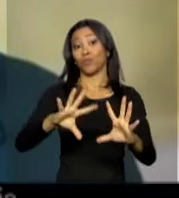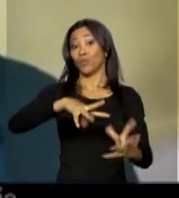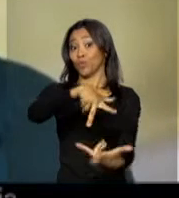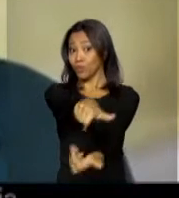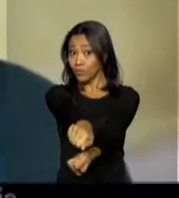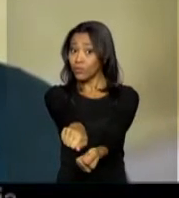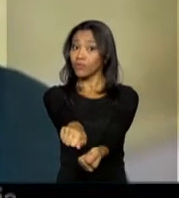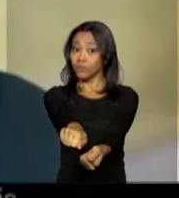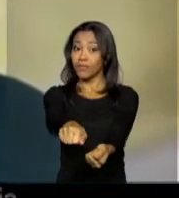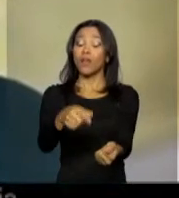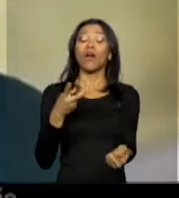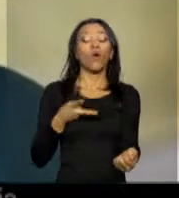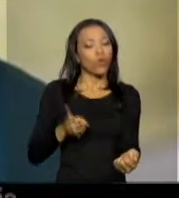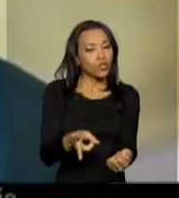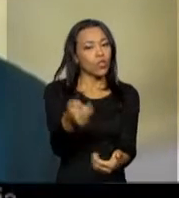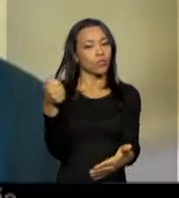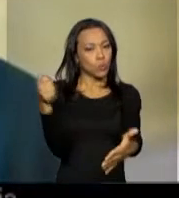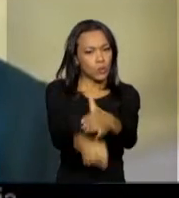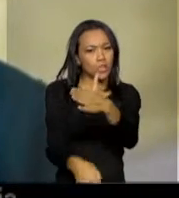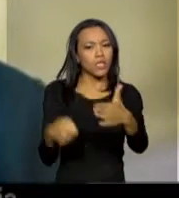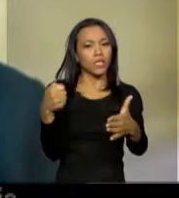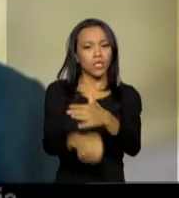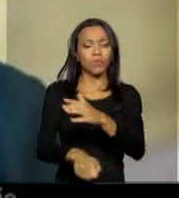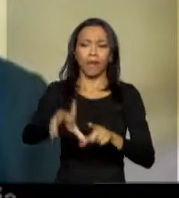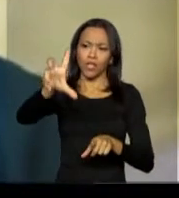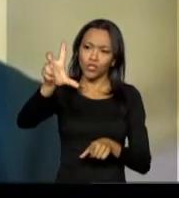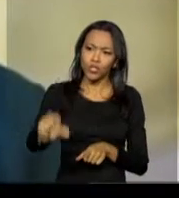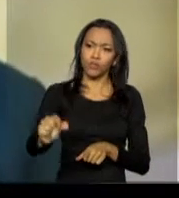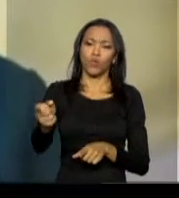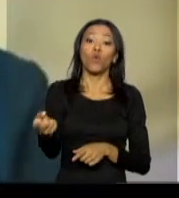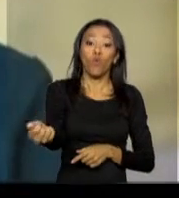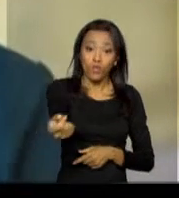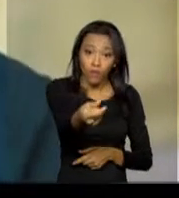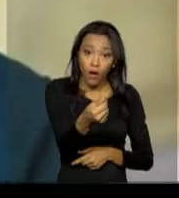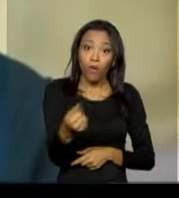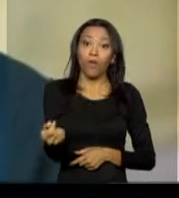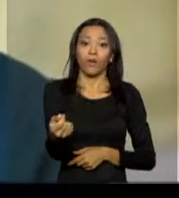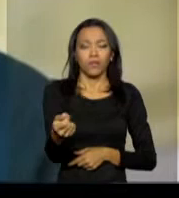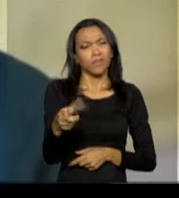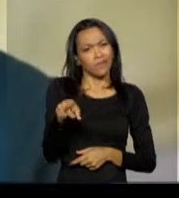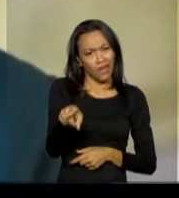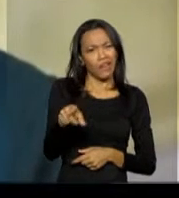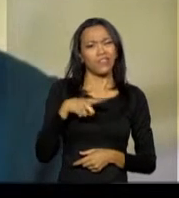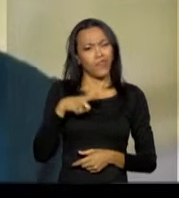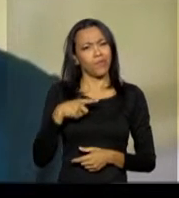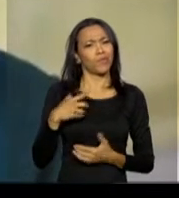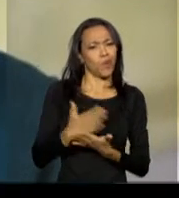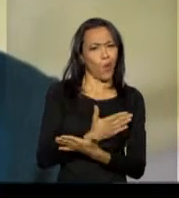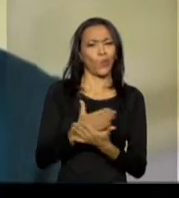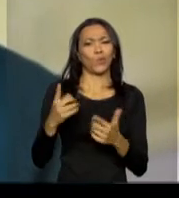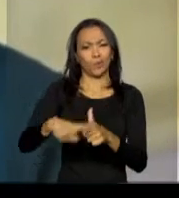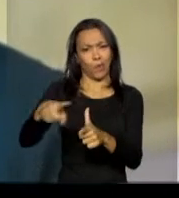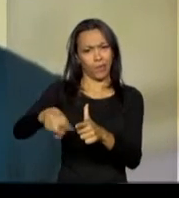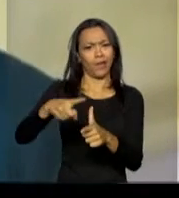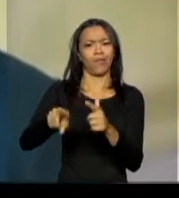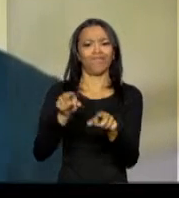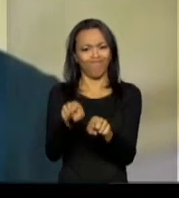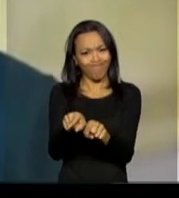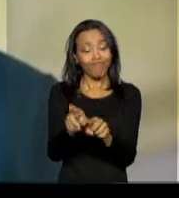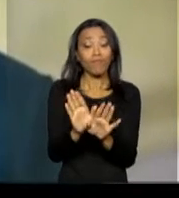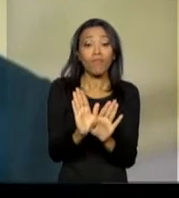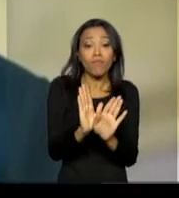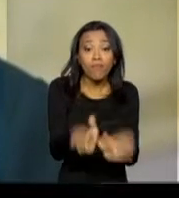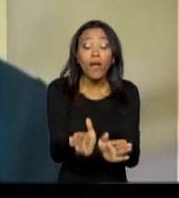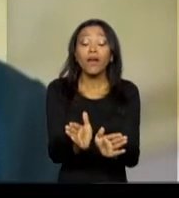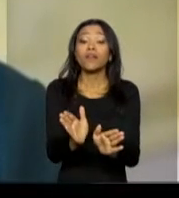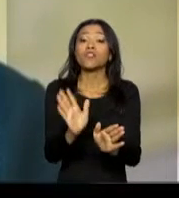Continuamos nossa luta constante contra a caristia. Nela, tivemos alguns problemas localizados, mas chegamos